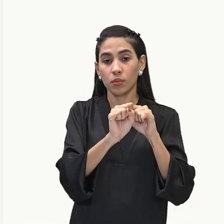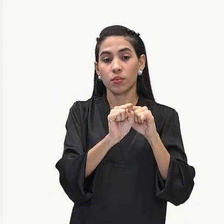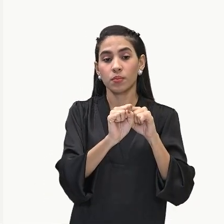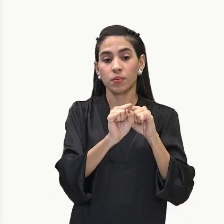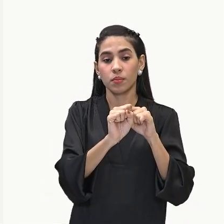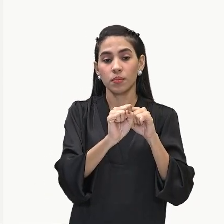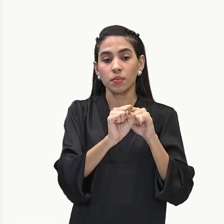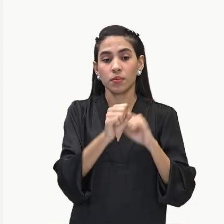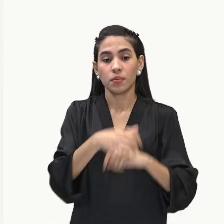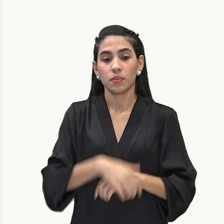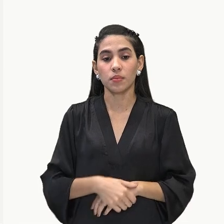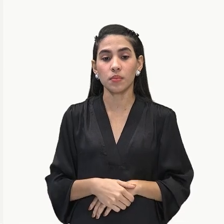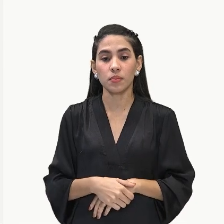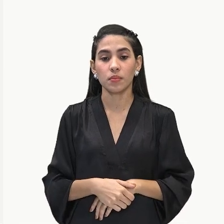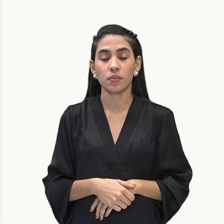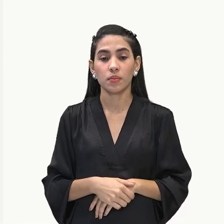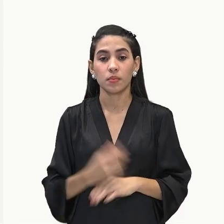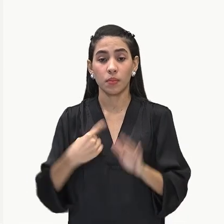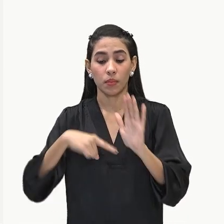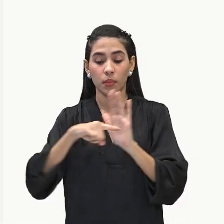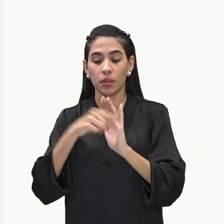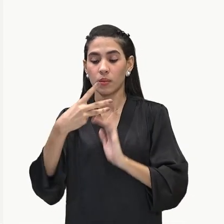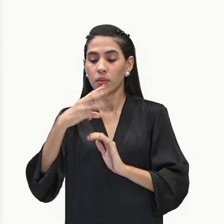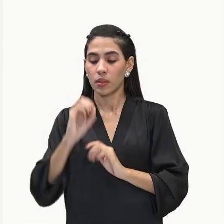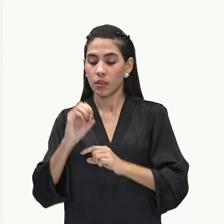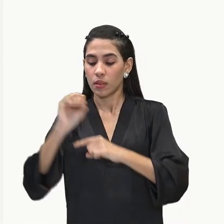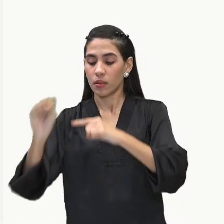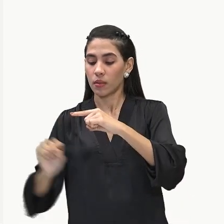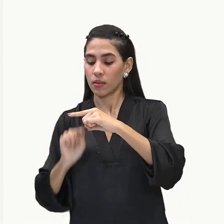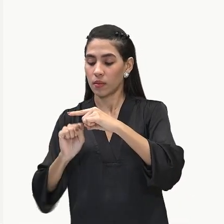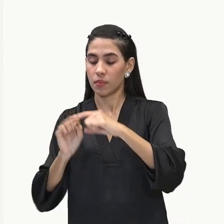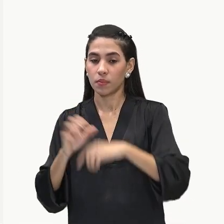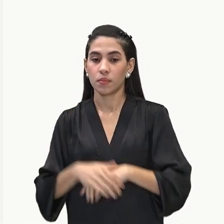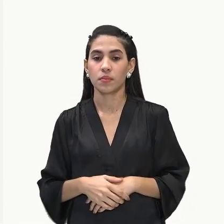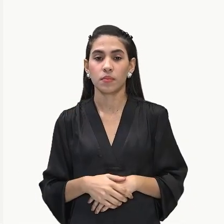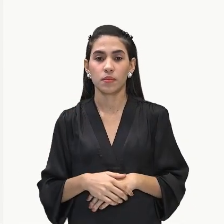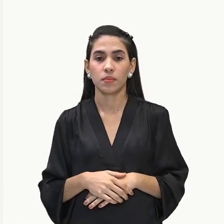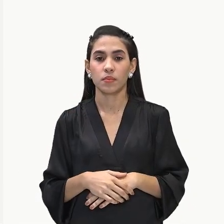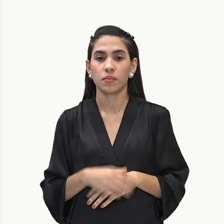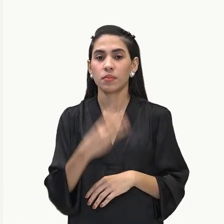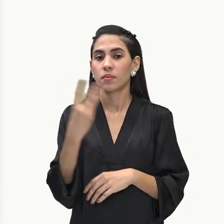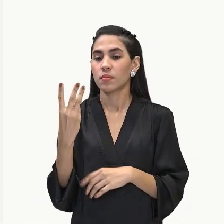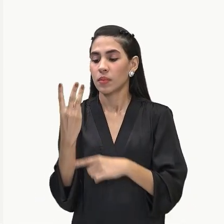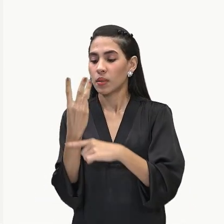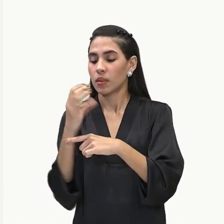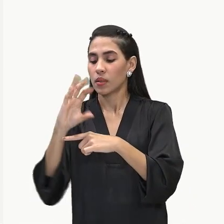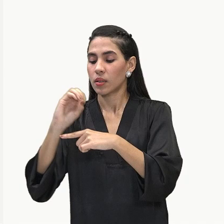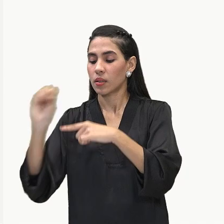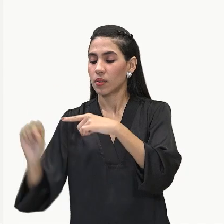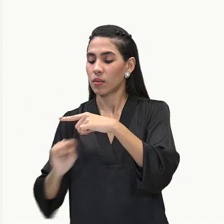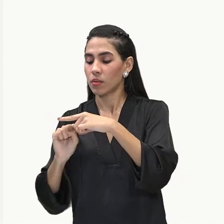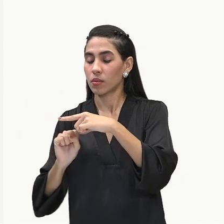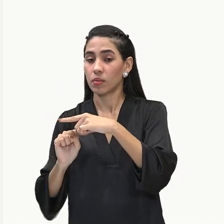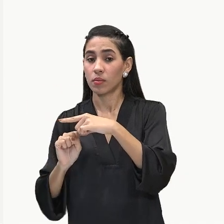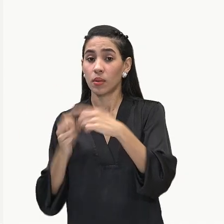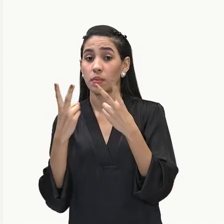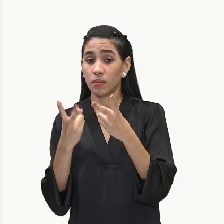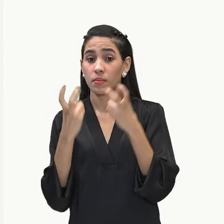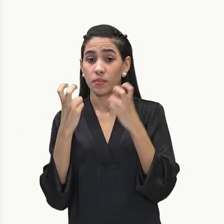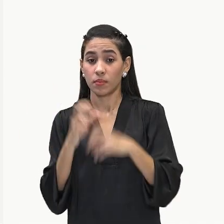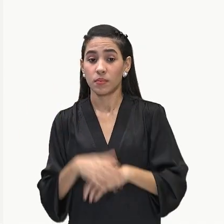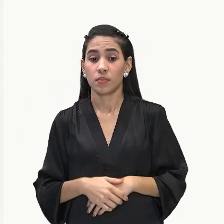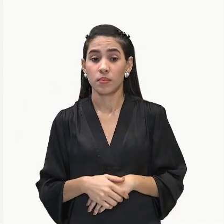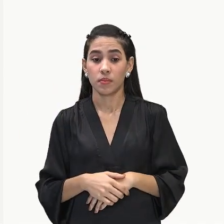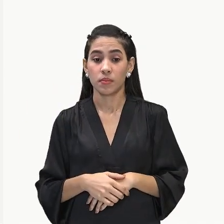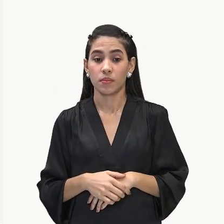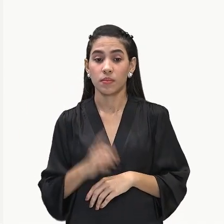membro, não é? Menos 30 sobre 8. De onde veio esse 30 sobre 8? Perceba que aqui ele estava